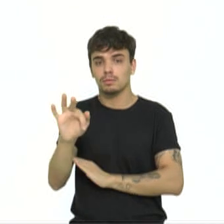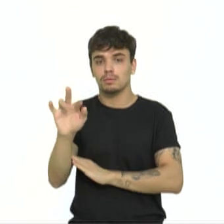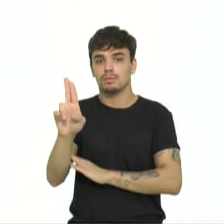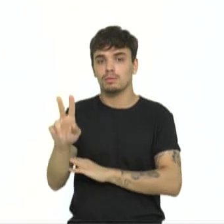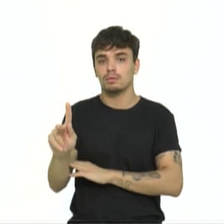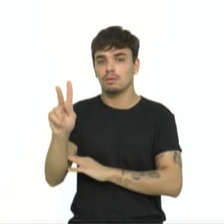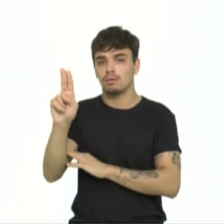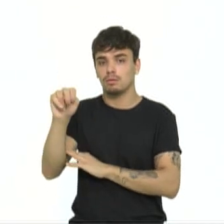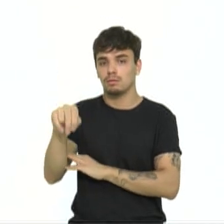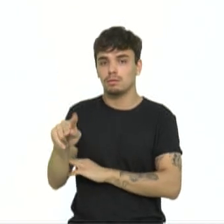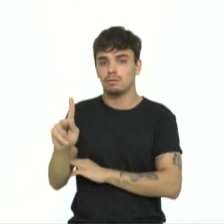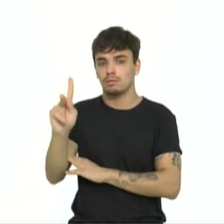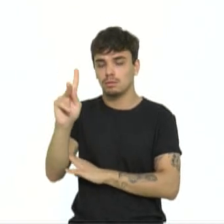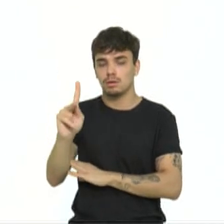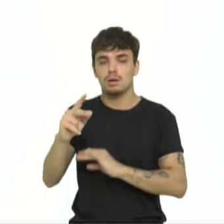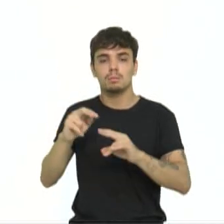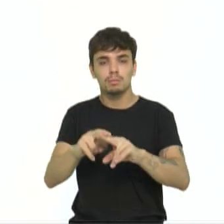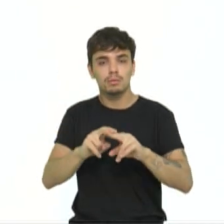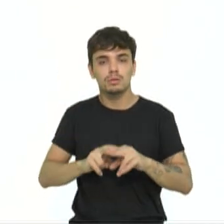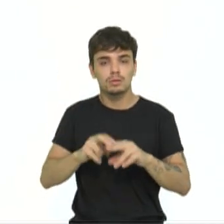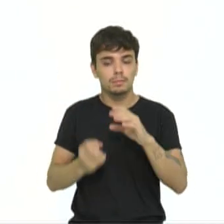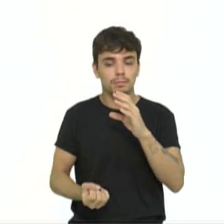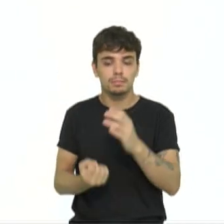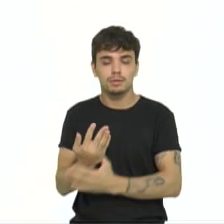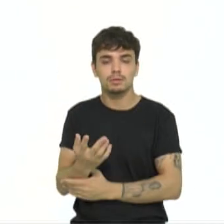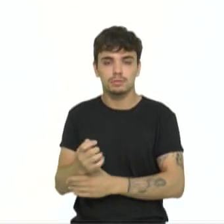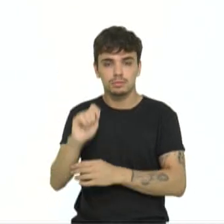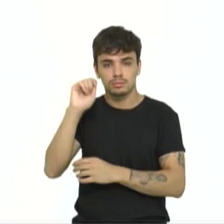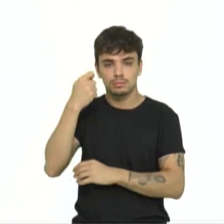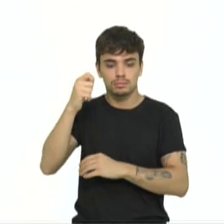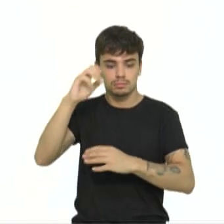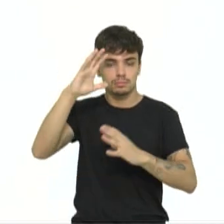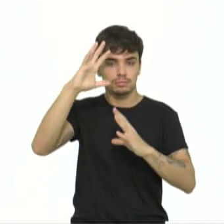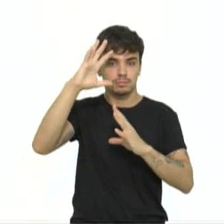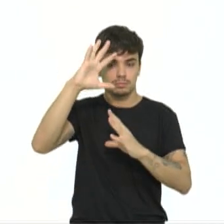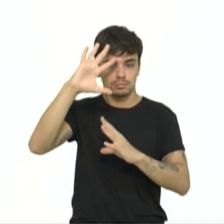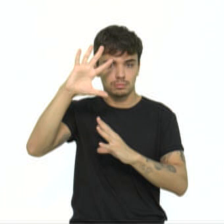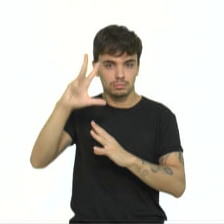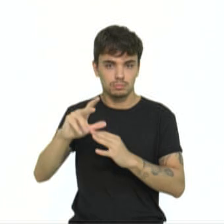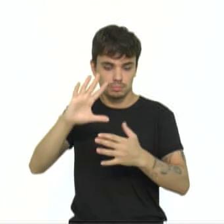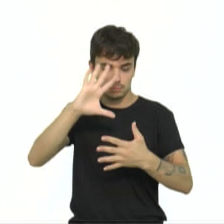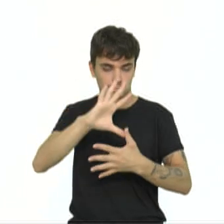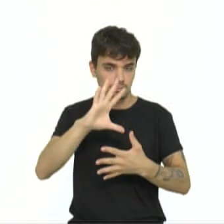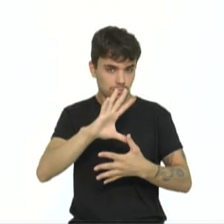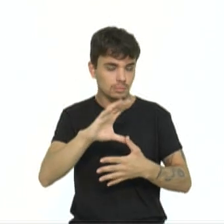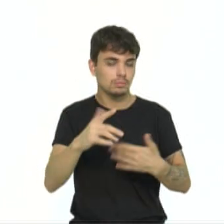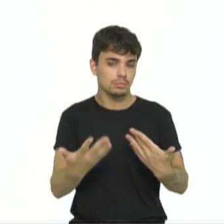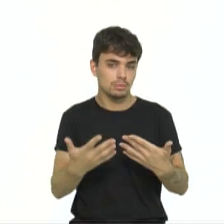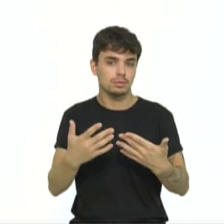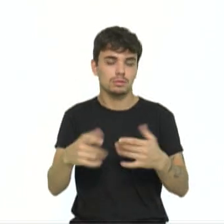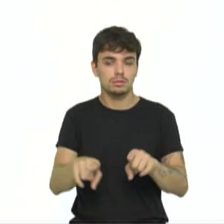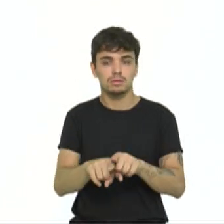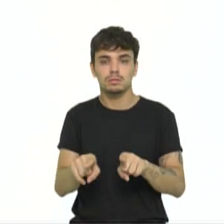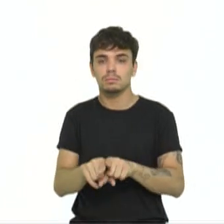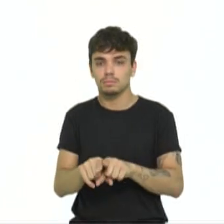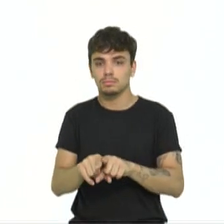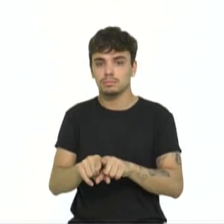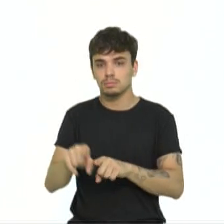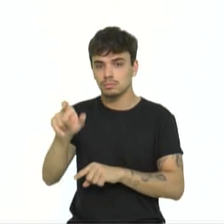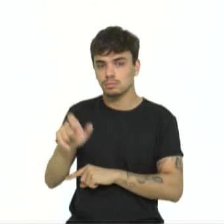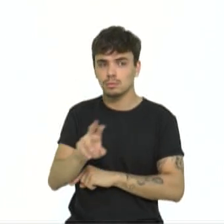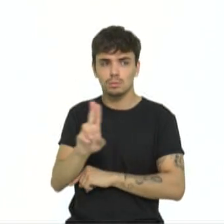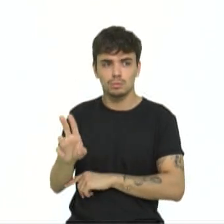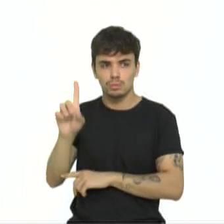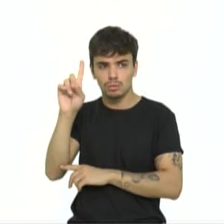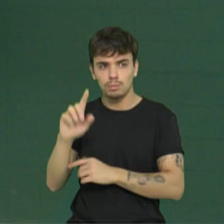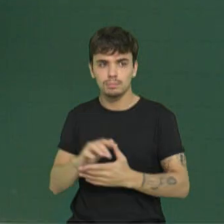pois essa forma de música surgiu na música negra americana, o rhythm and blues, rotulado como race